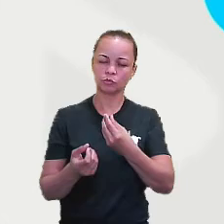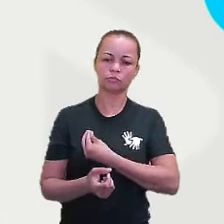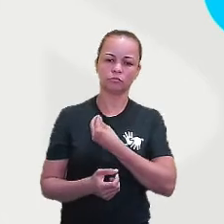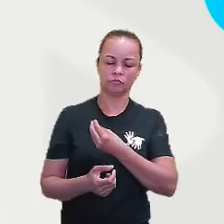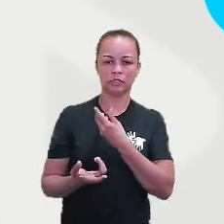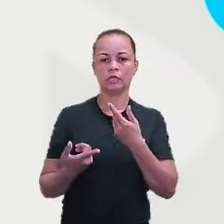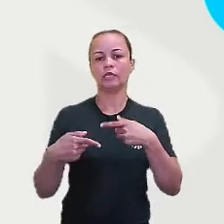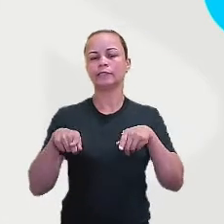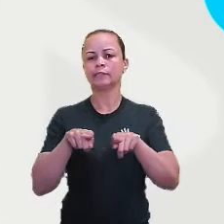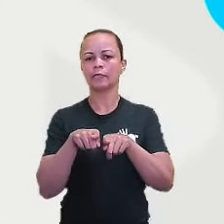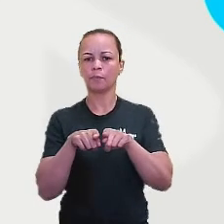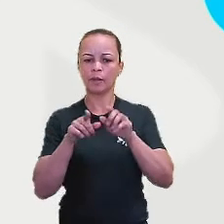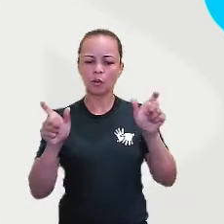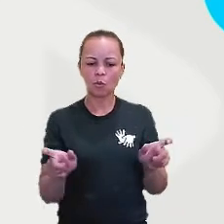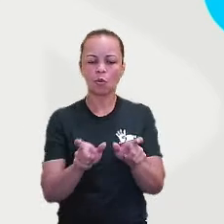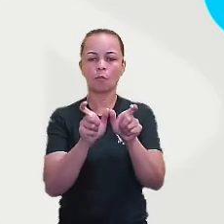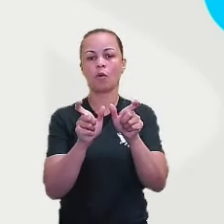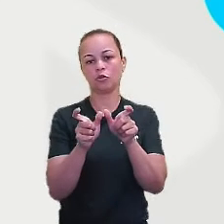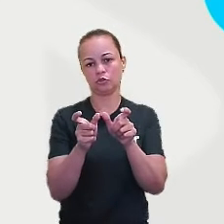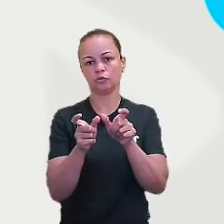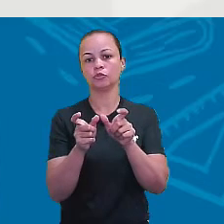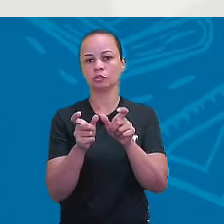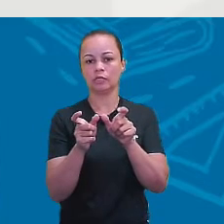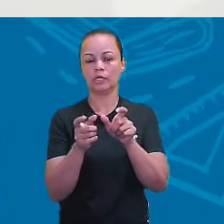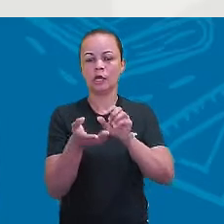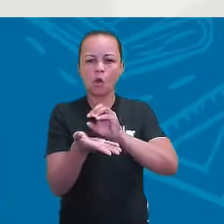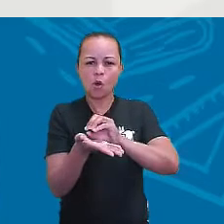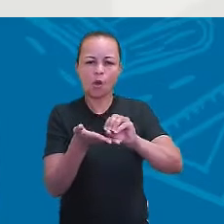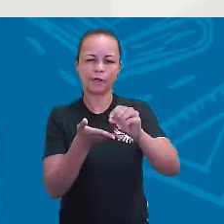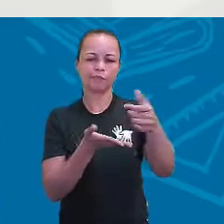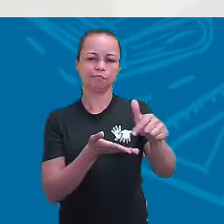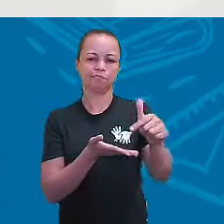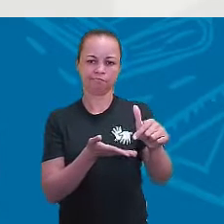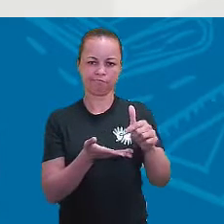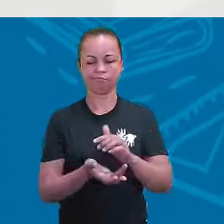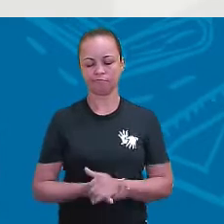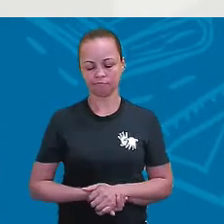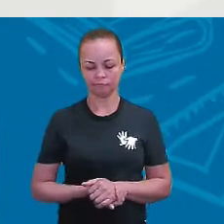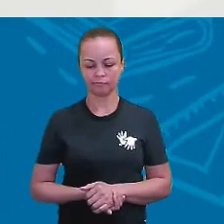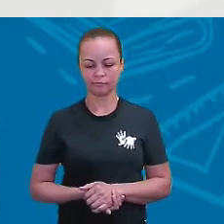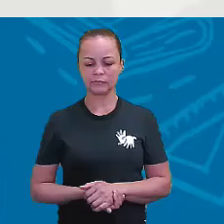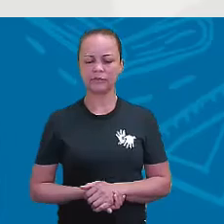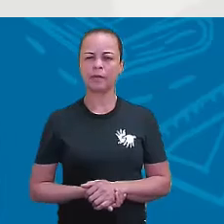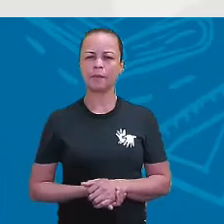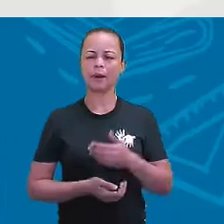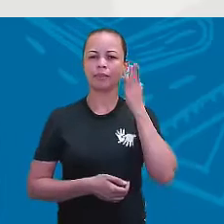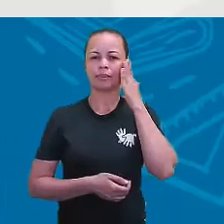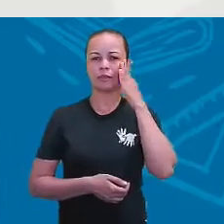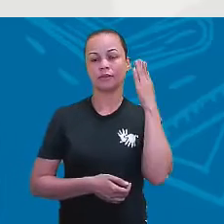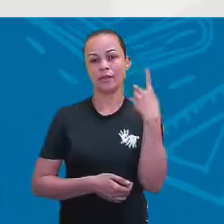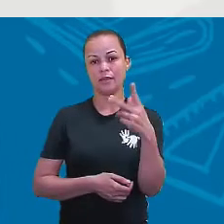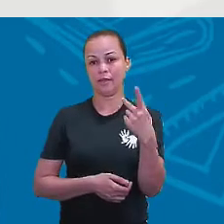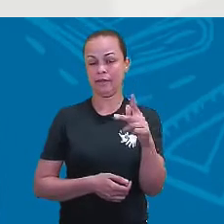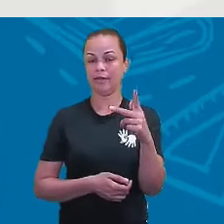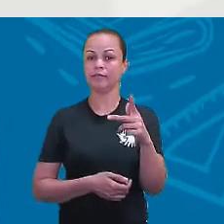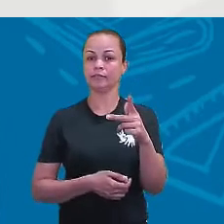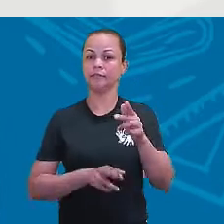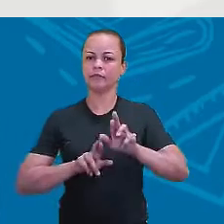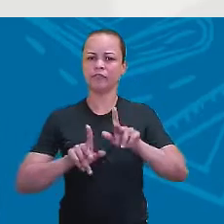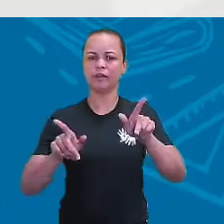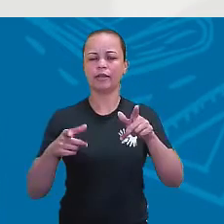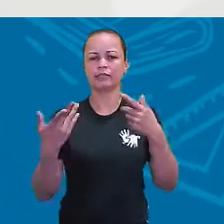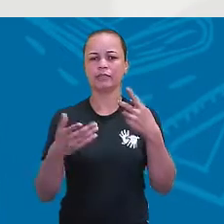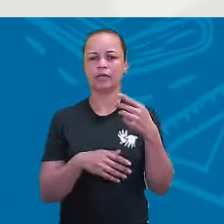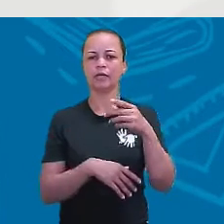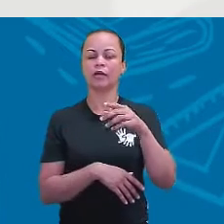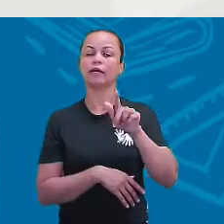alguns compostos inorgânicos. Então, volta aqui comigo, por favor, produção. A gente entender esse dualismo, essa dicotomia faz